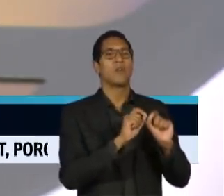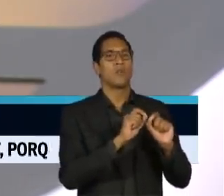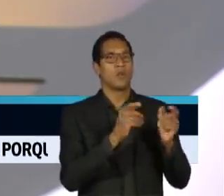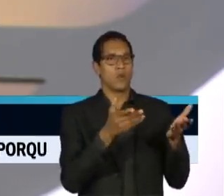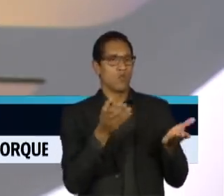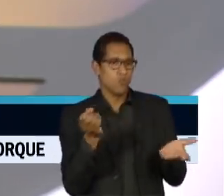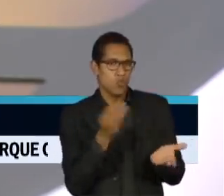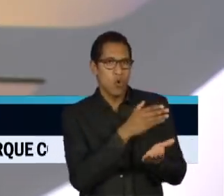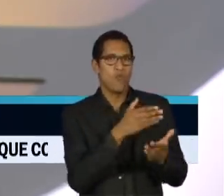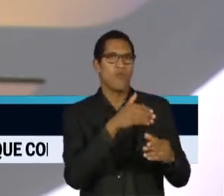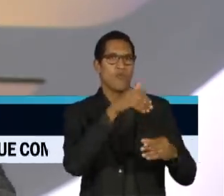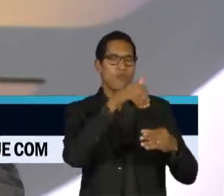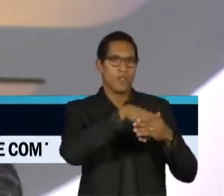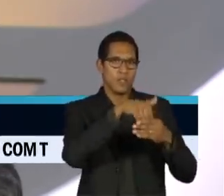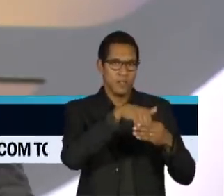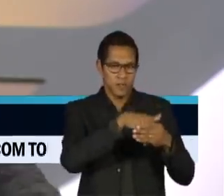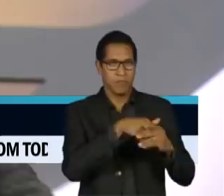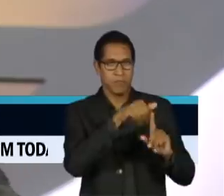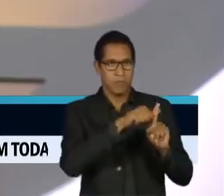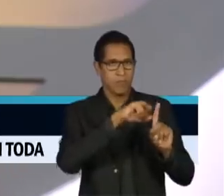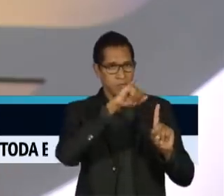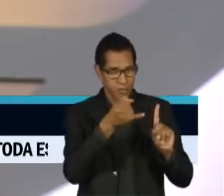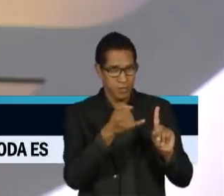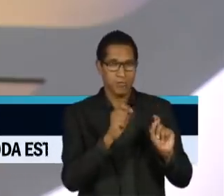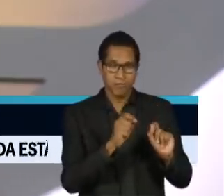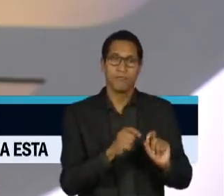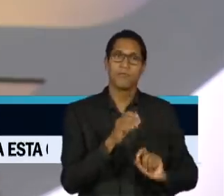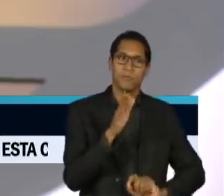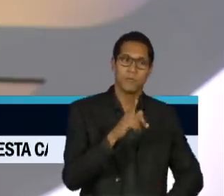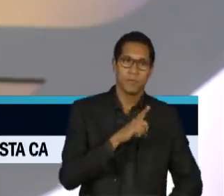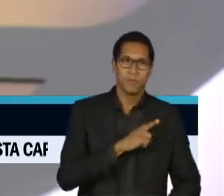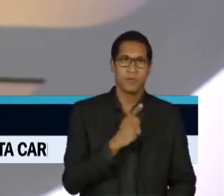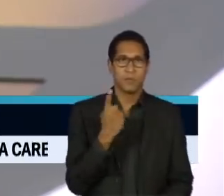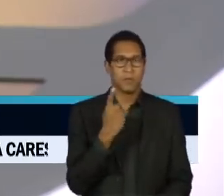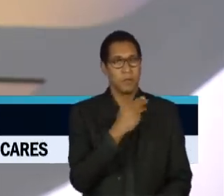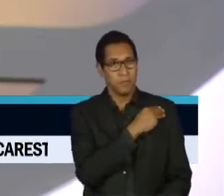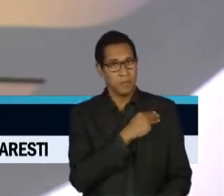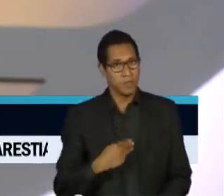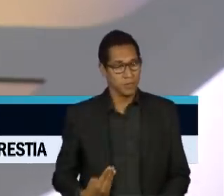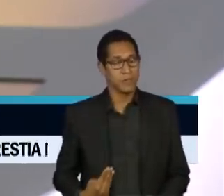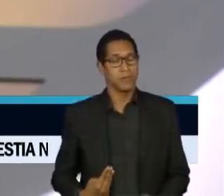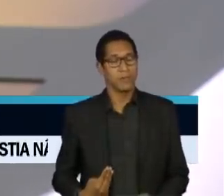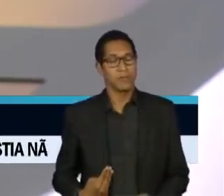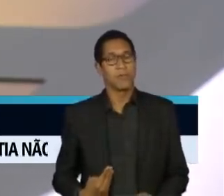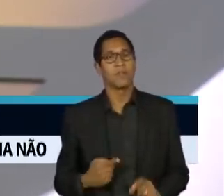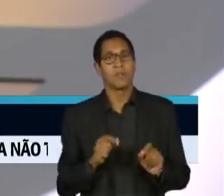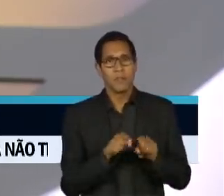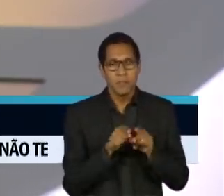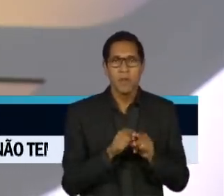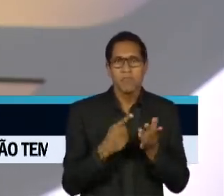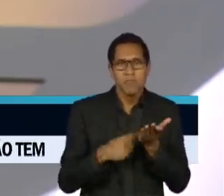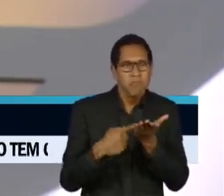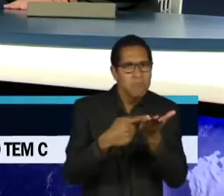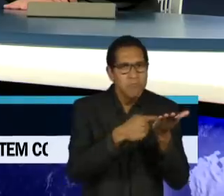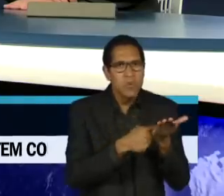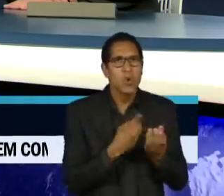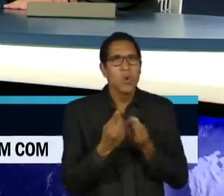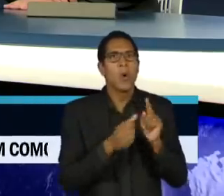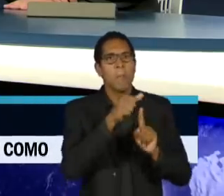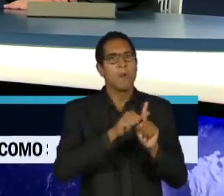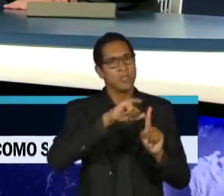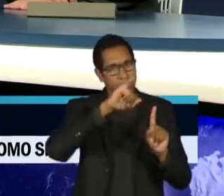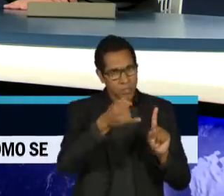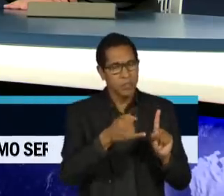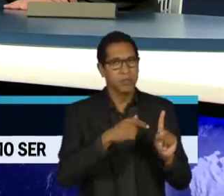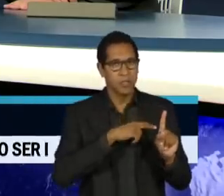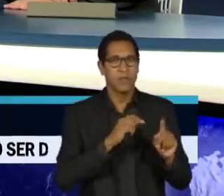janeiro. O primeiro-ministro juntou todos os membros da oposição e pactuou para medidas de restrição mais fortes em janeiro. Portugal